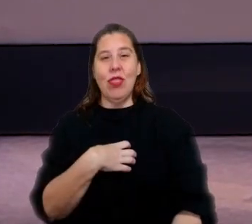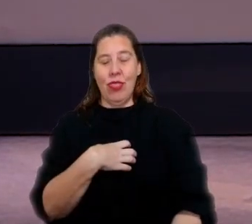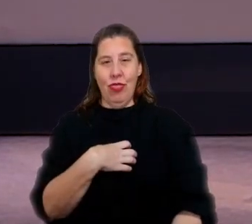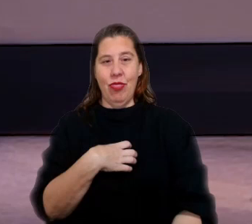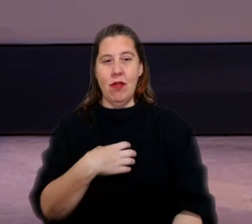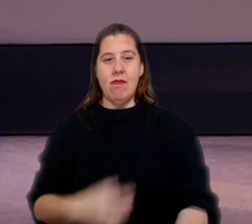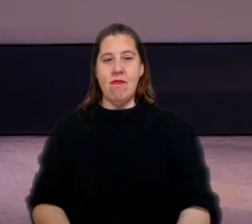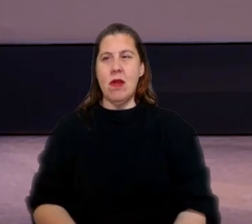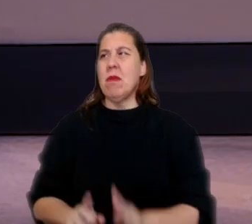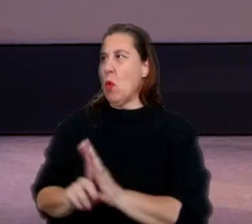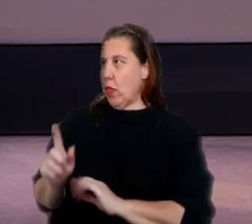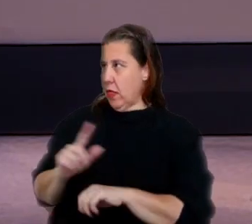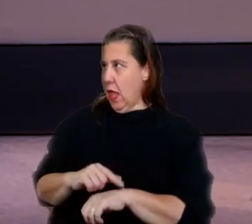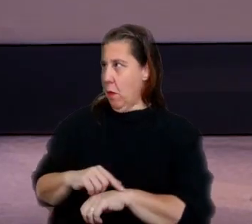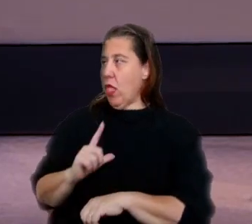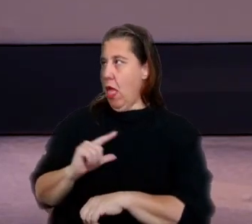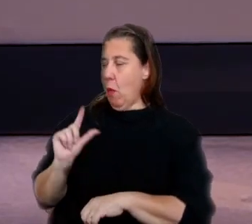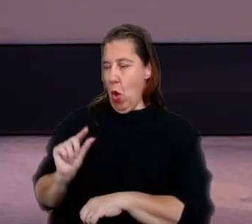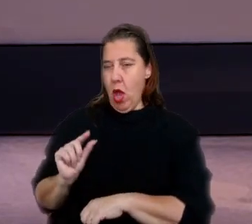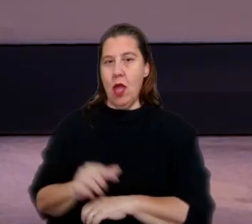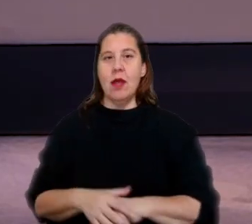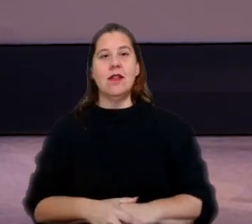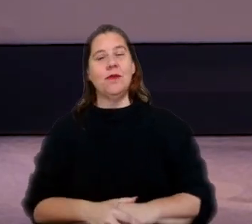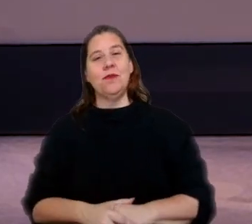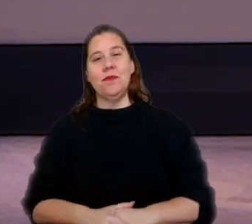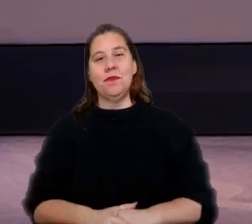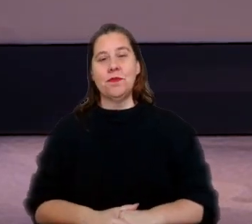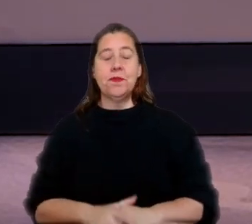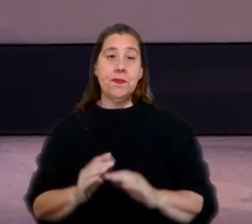Bom, ainda tem um tempo, né? Um pouquinho.